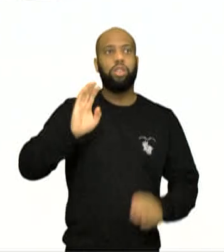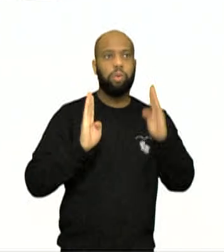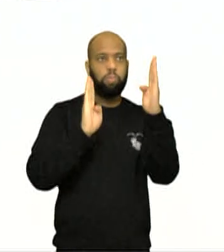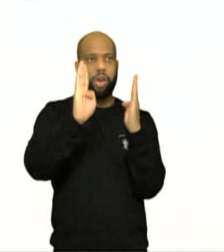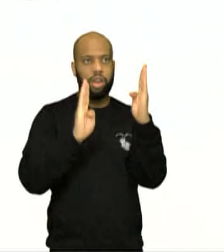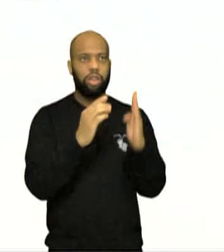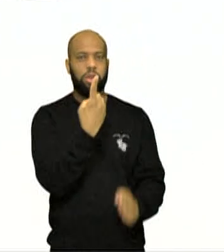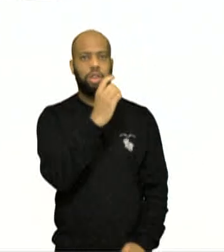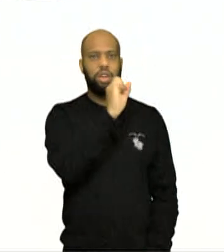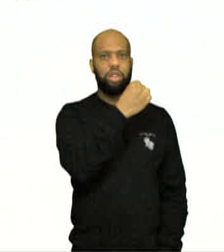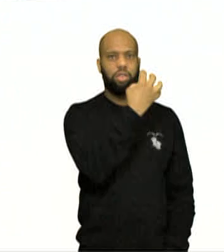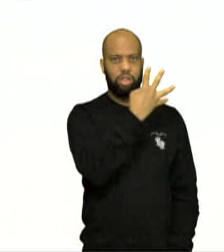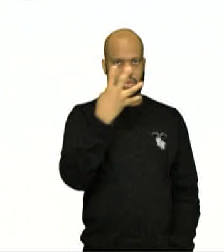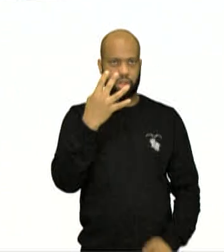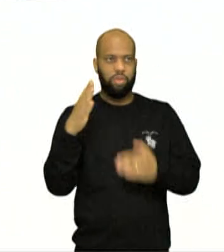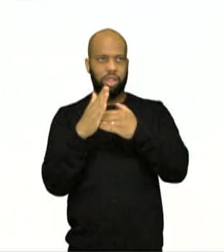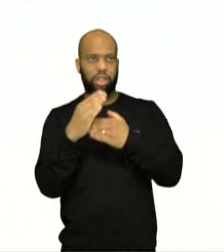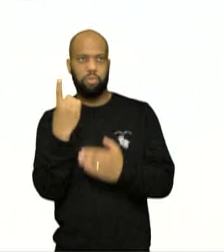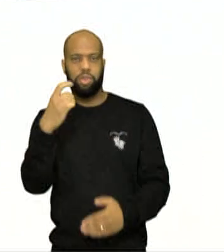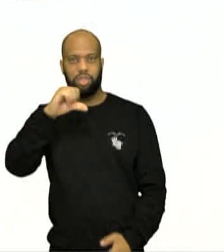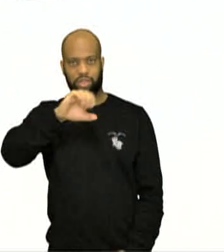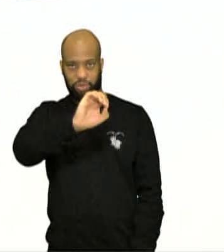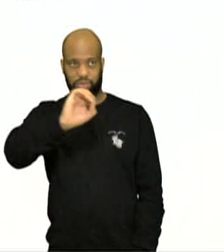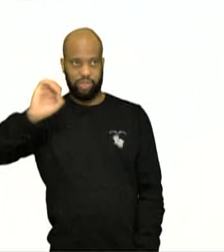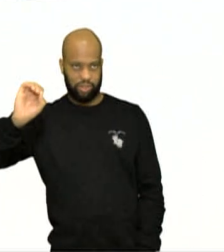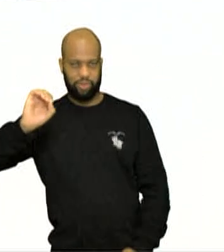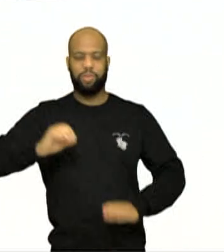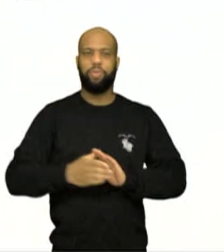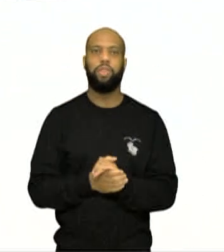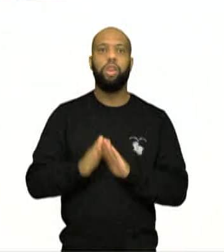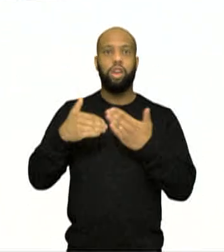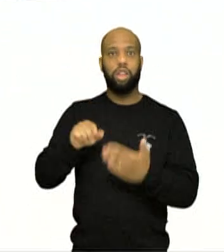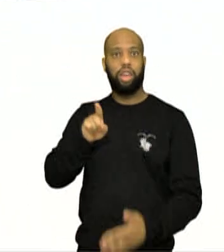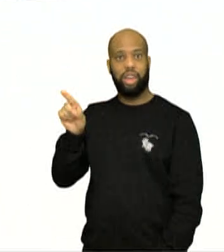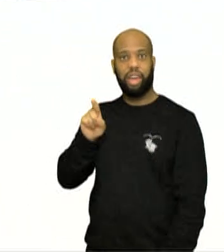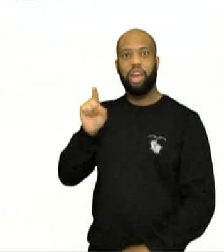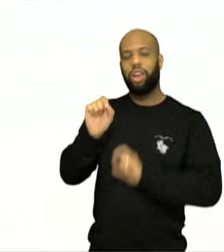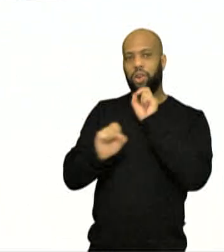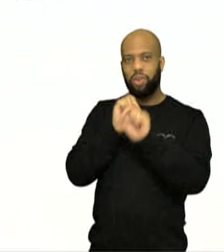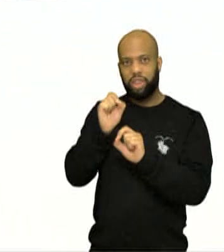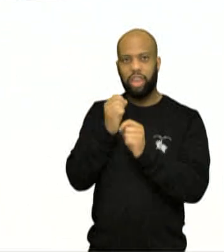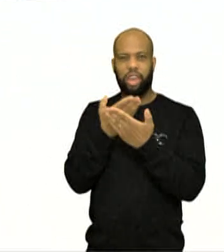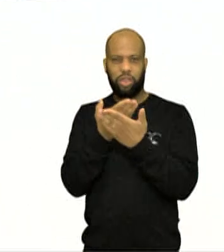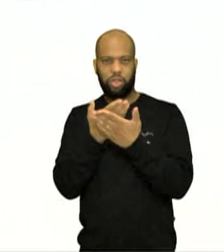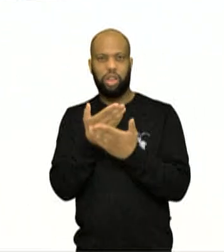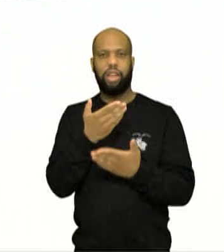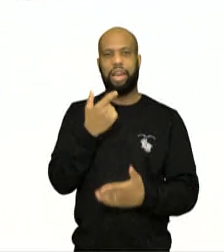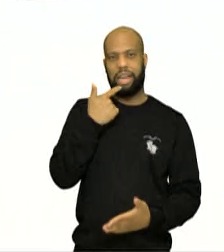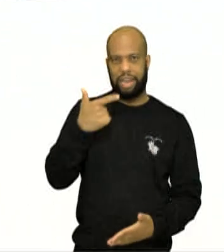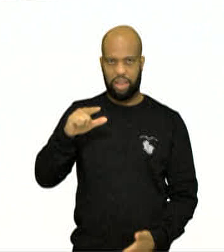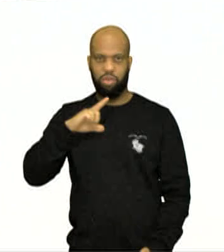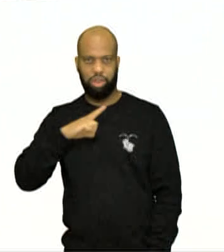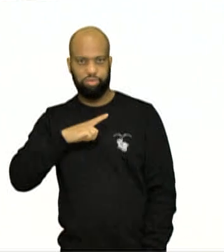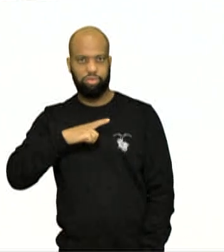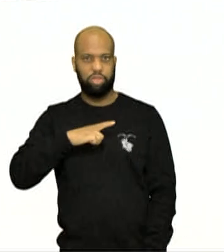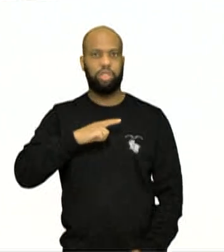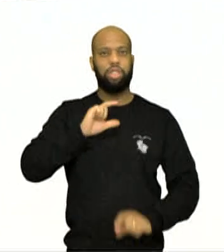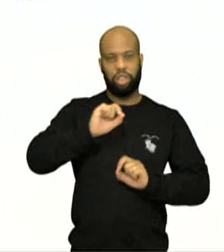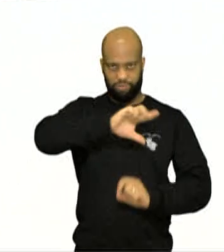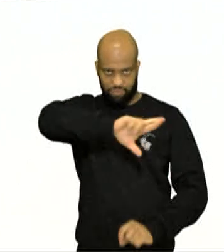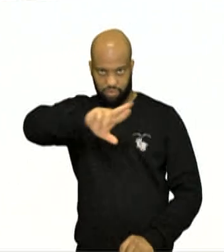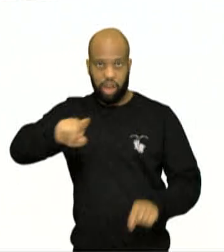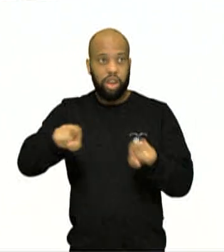período de 1844 a 1900. Ele foi um filólogo, poeta, crítico e filósofo